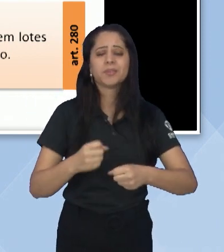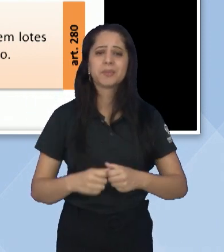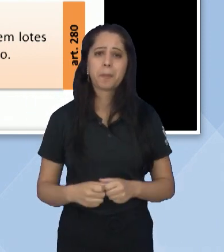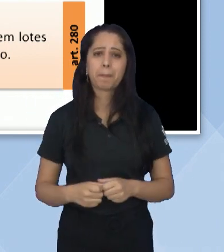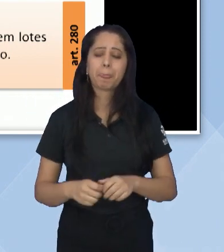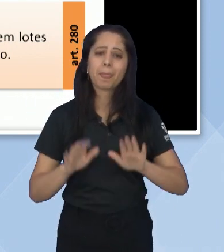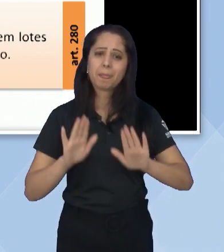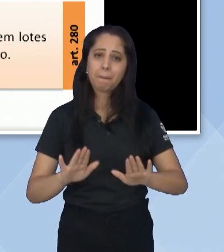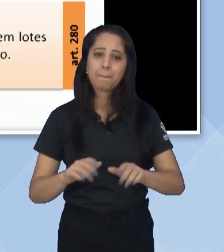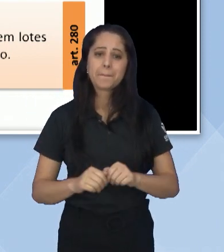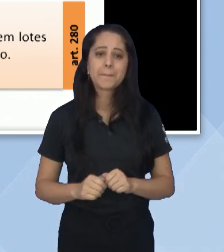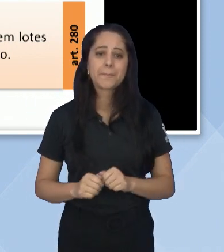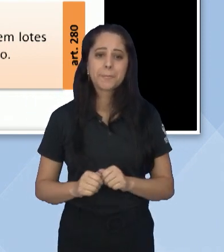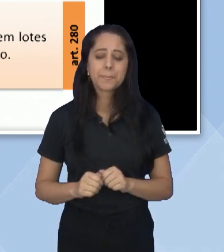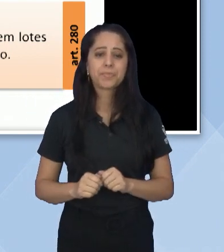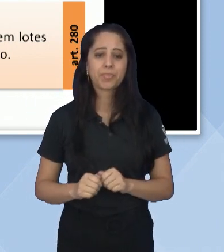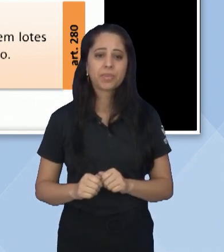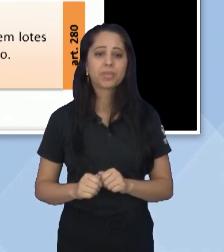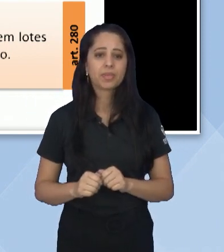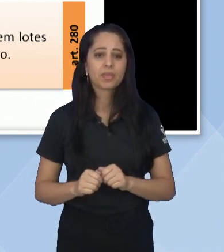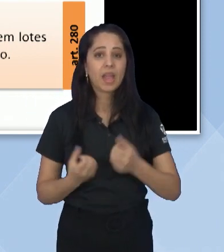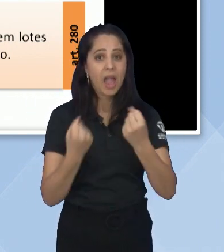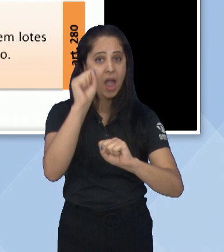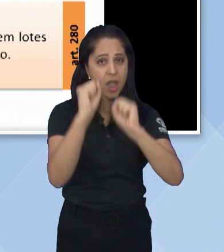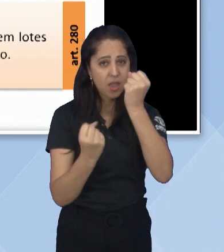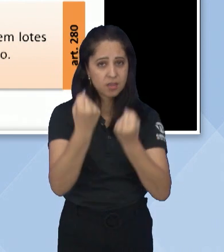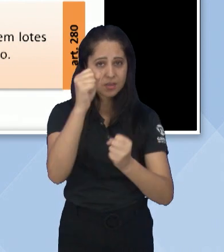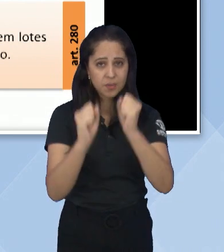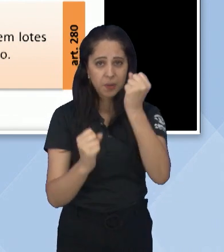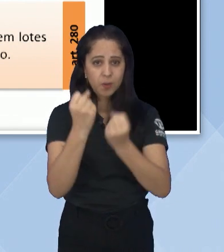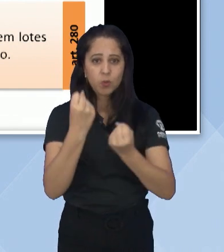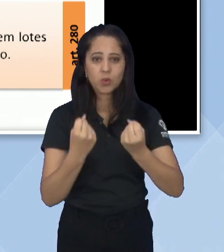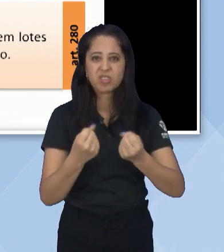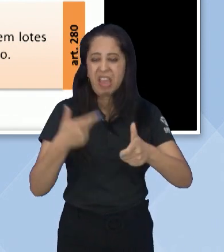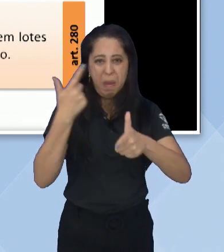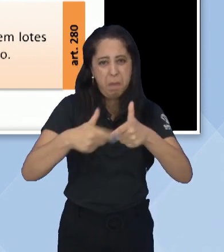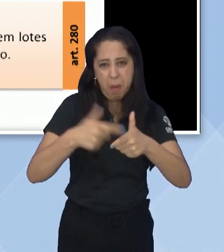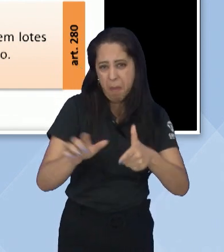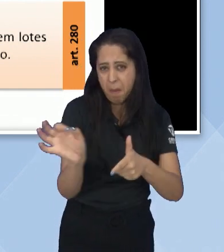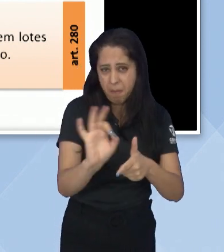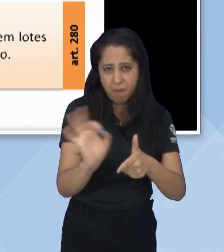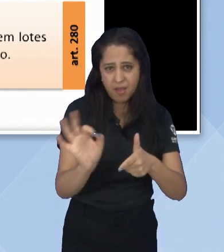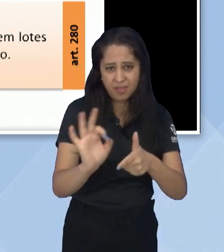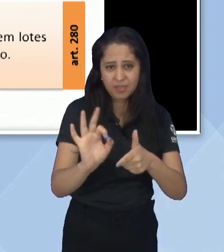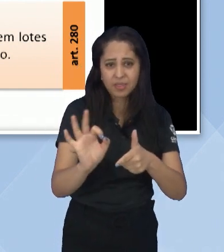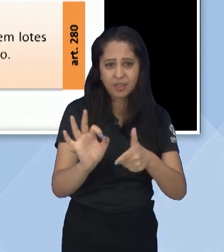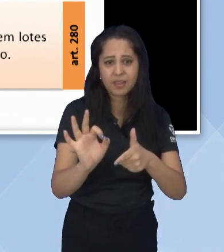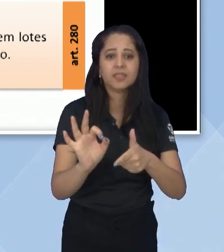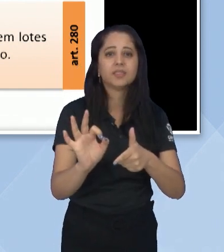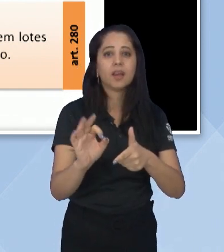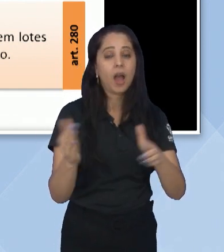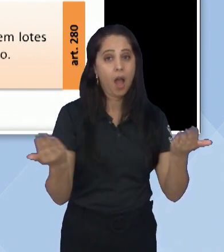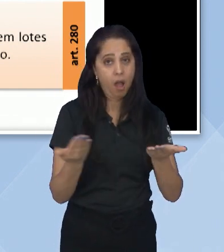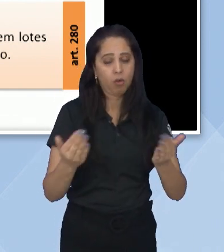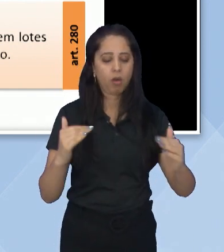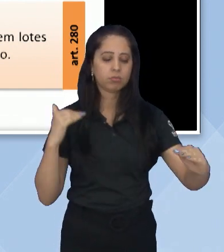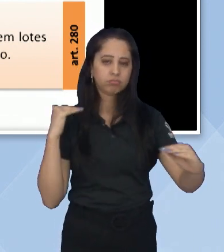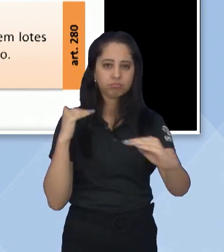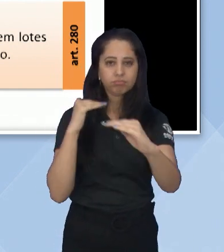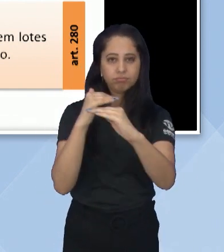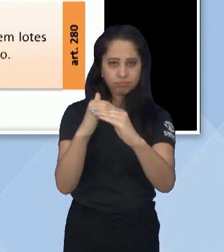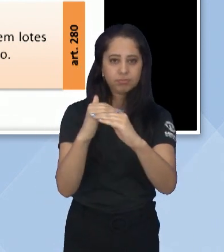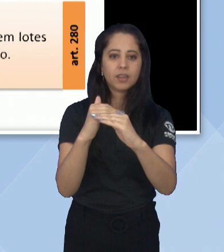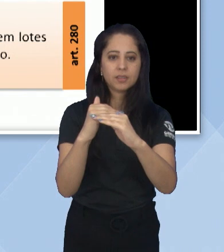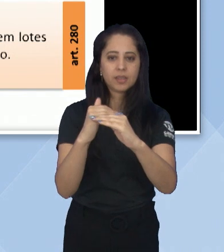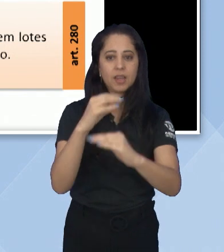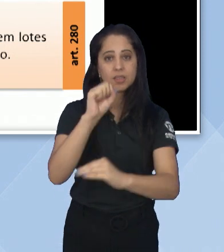fazendo esse enquadramento e ao mesmo tempo a indústria nível A que é aquela que não causa problema a gente tá parando ela os Residencial